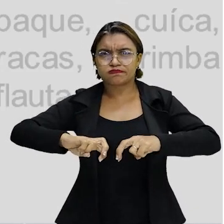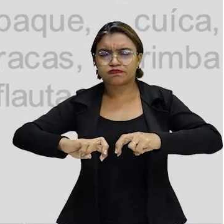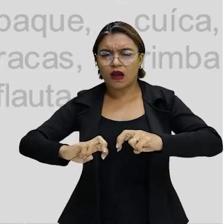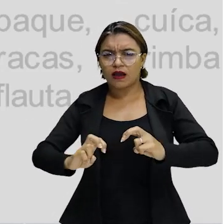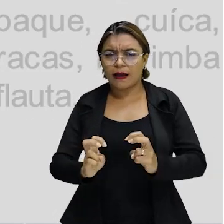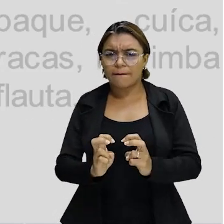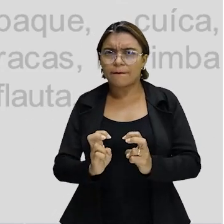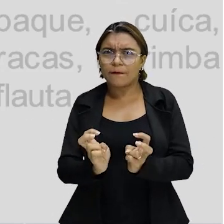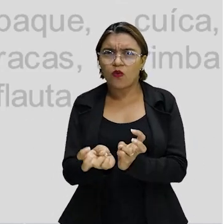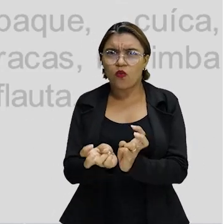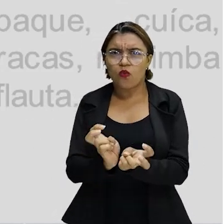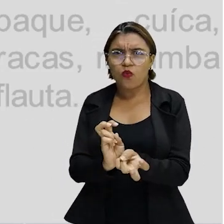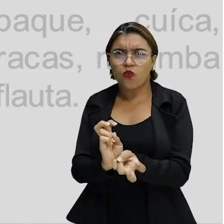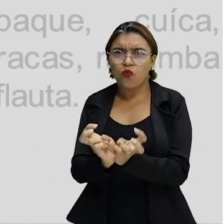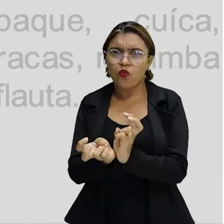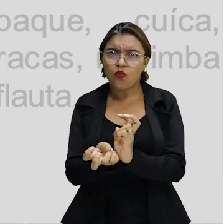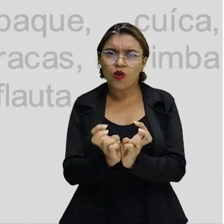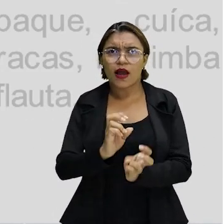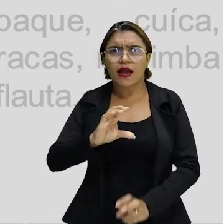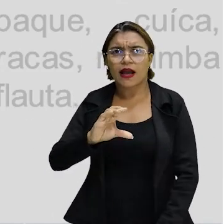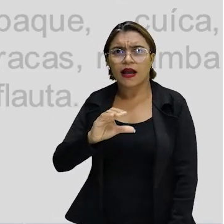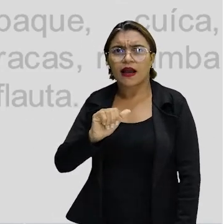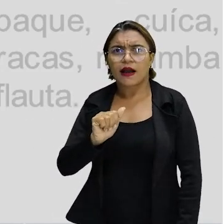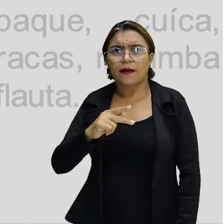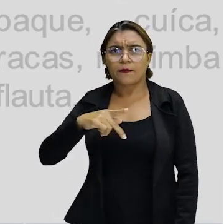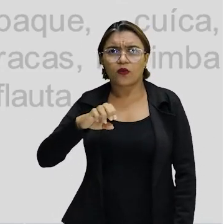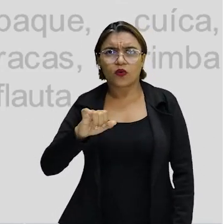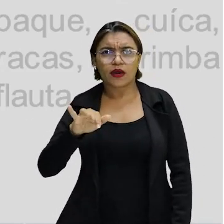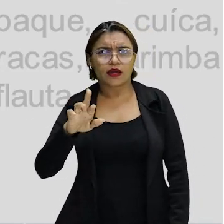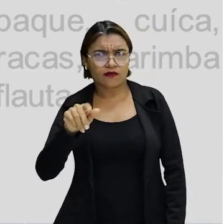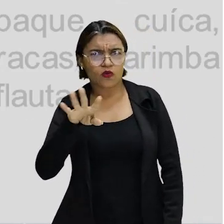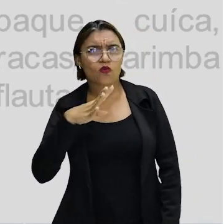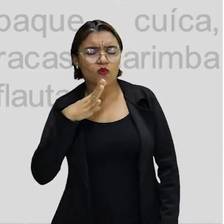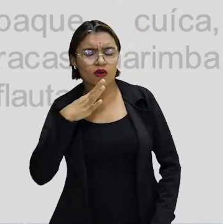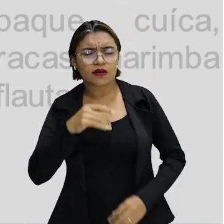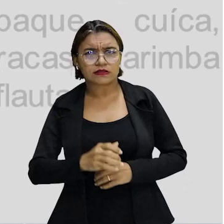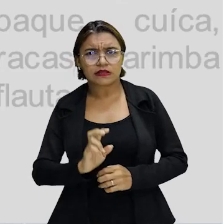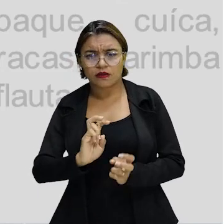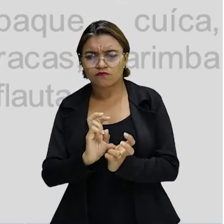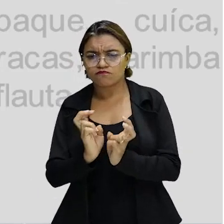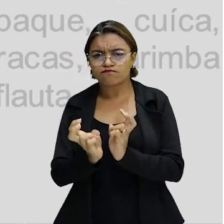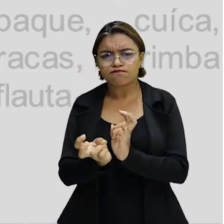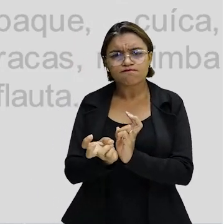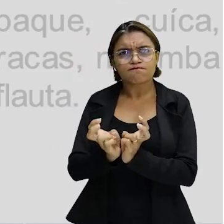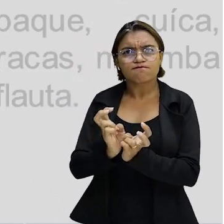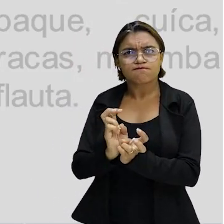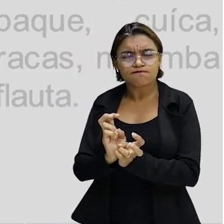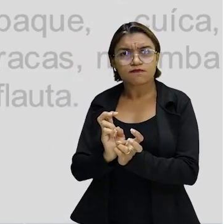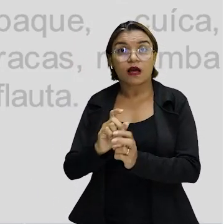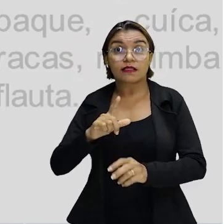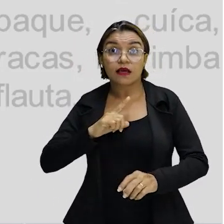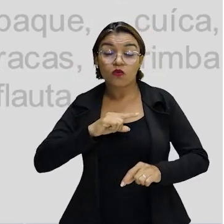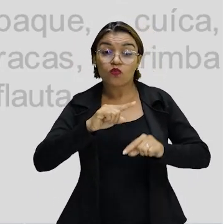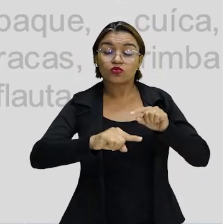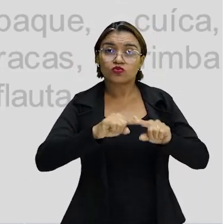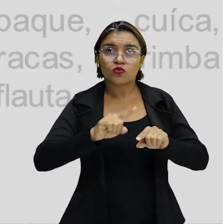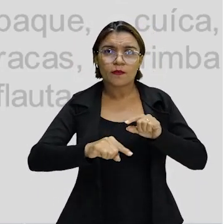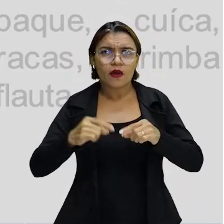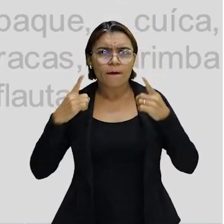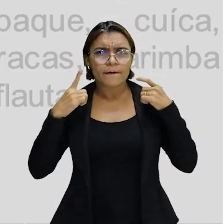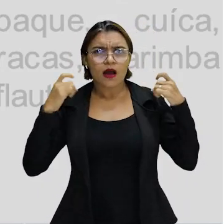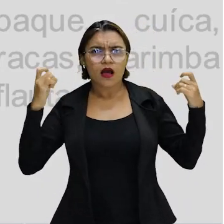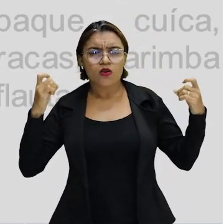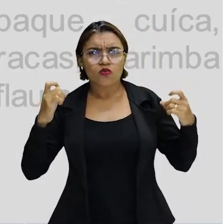no bairro, tem gente que joga, né? É um esporte, jogar capoeira. Tem lá aquele instrumento que faz aquele barulho bem legal.